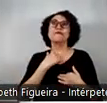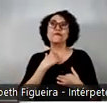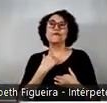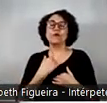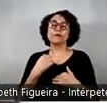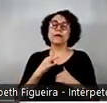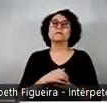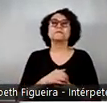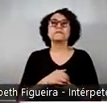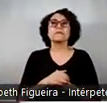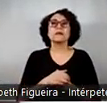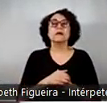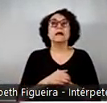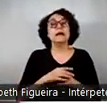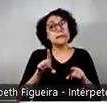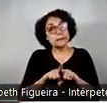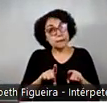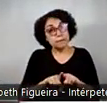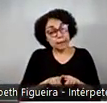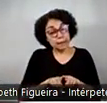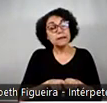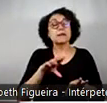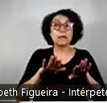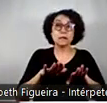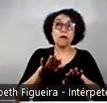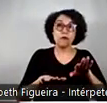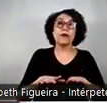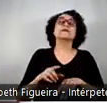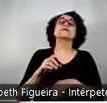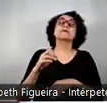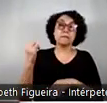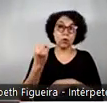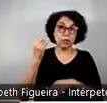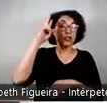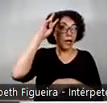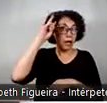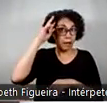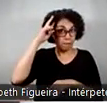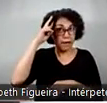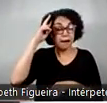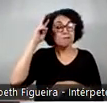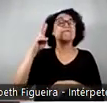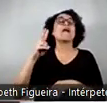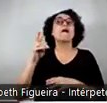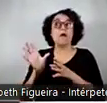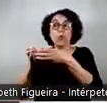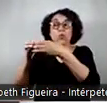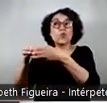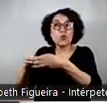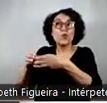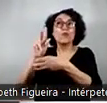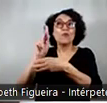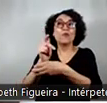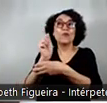mas também a gente também pode destrinchar um pouco dessa migração haitiana, dessa aproximação também, né, do continental, né, que